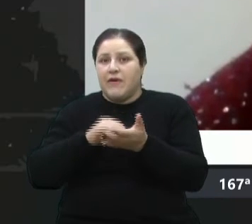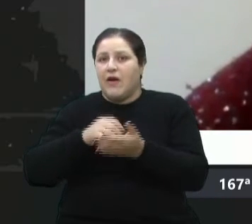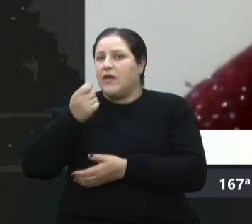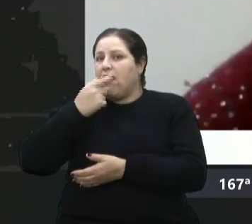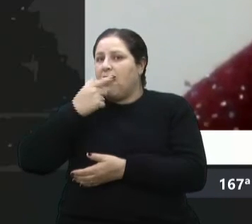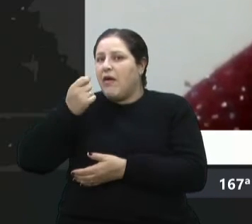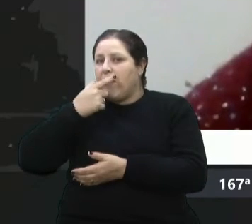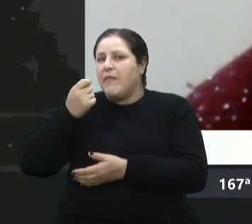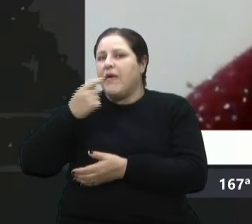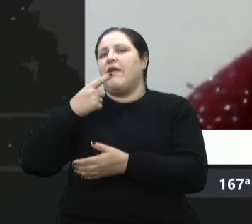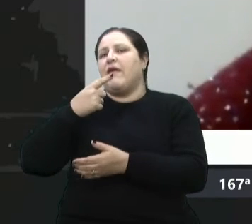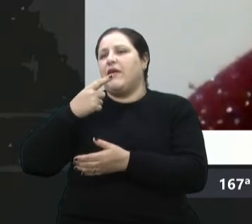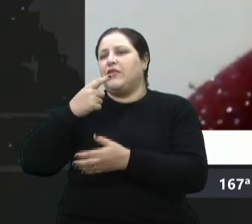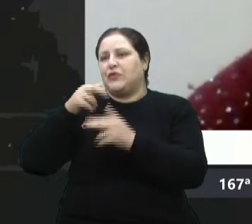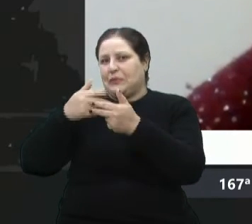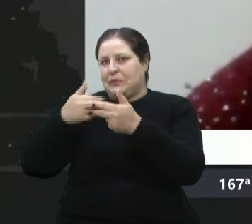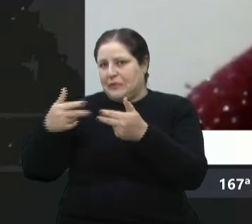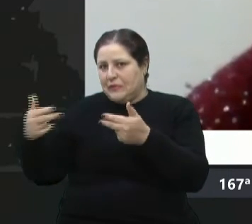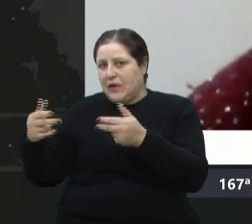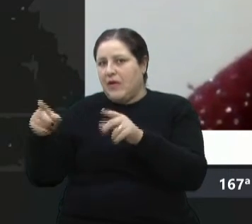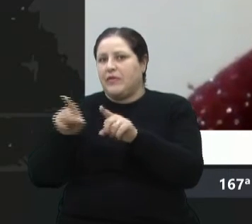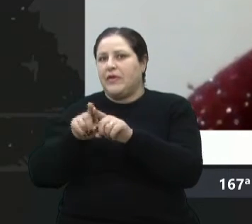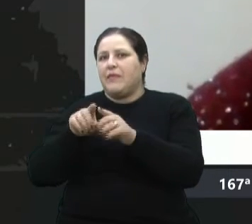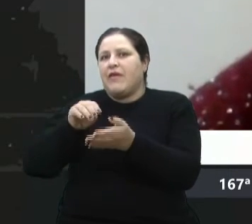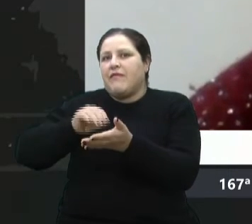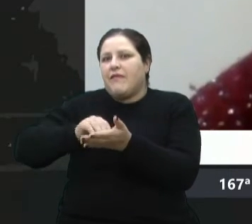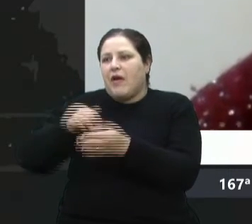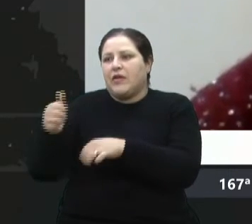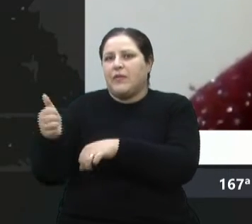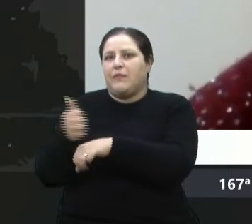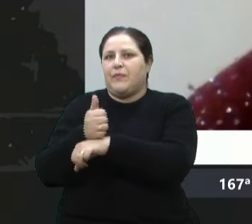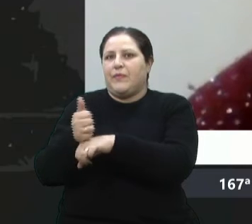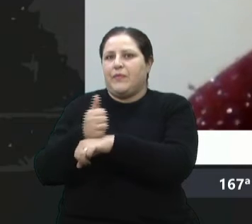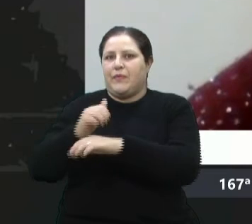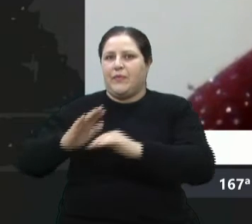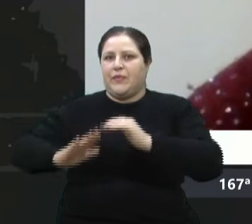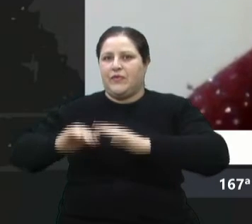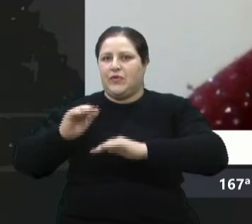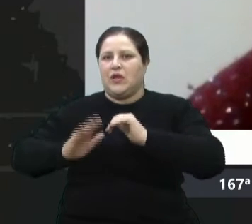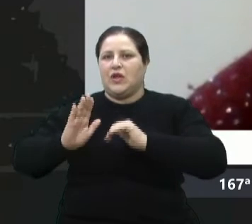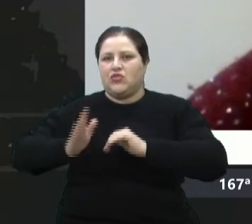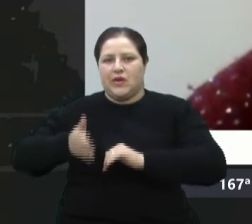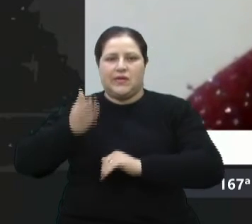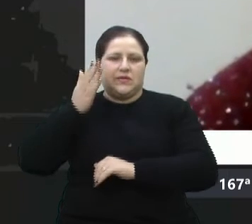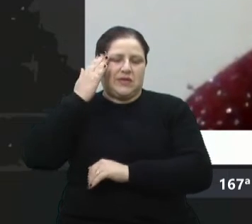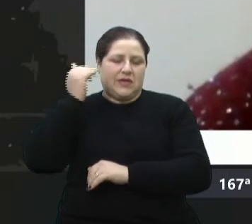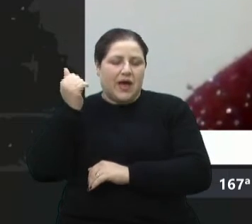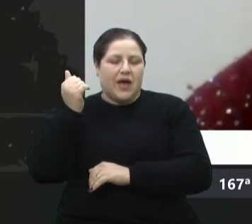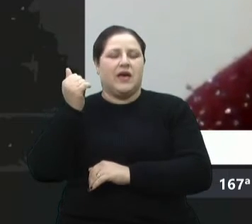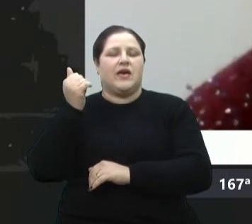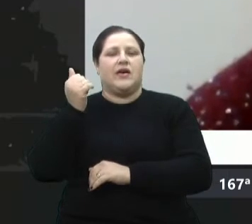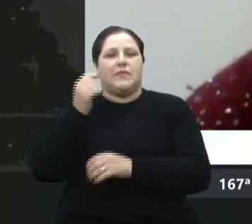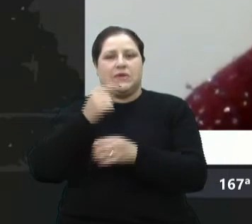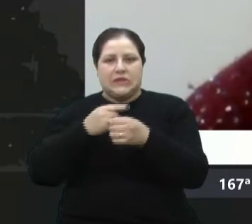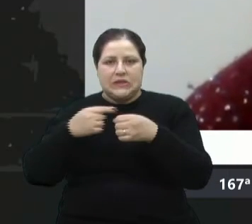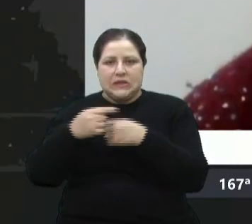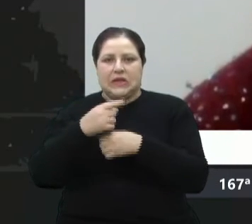faltando, a questão de falta de profissionais, que já é notório na cidade, a dificuldade que está tendo